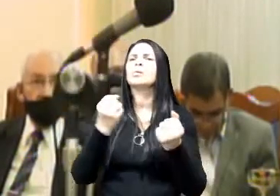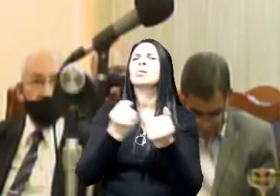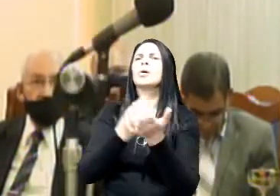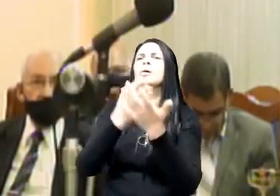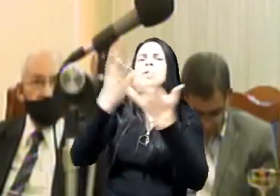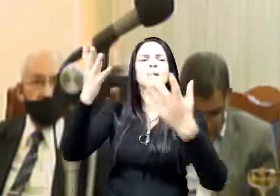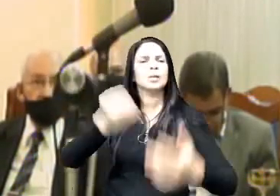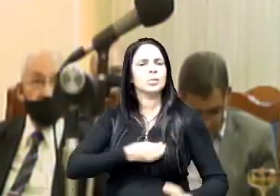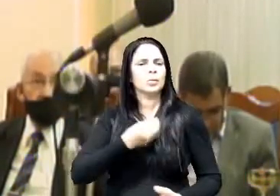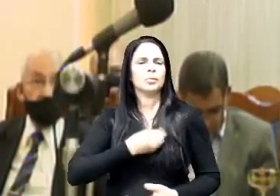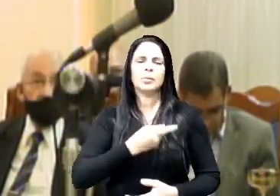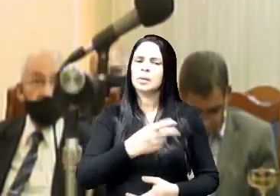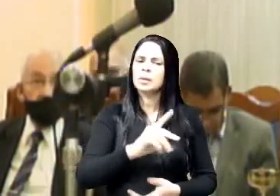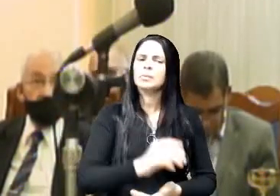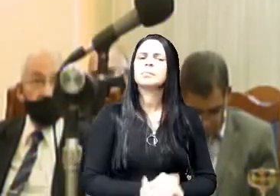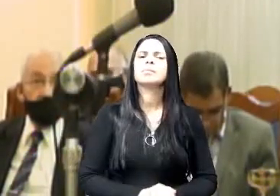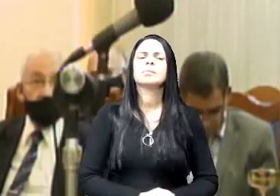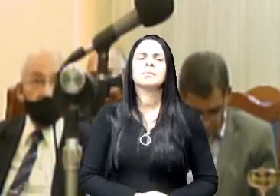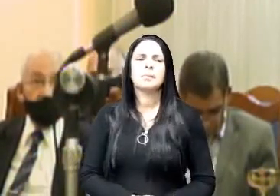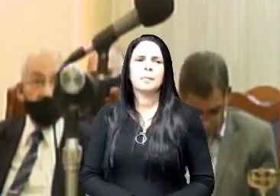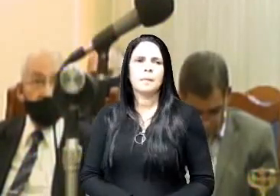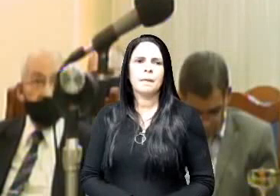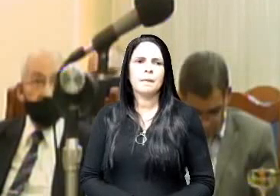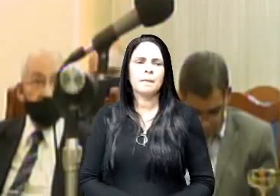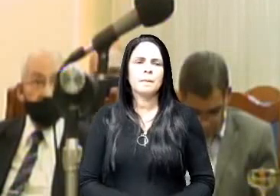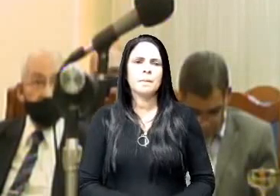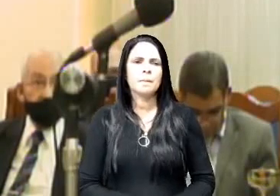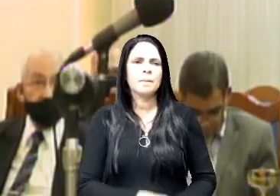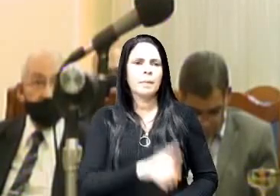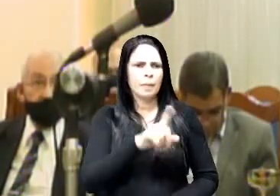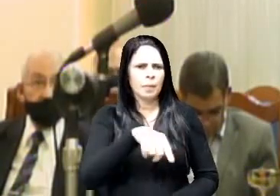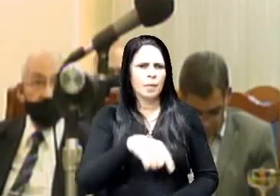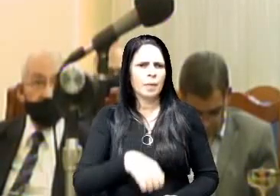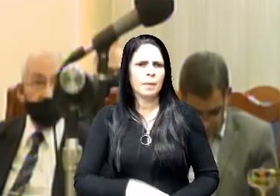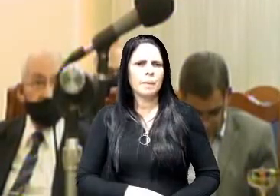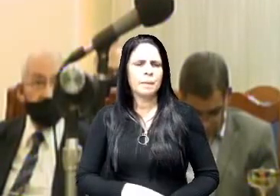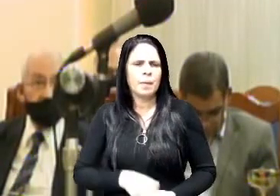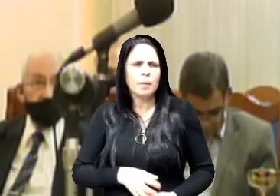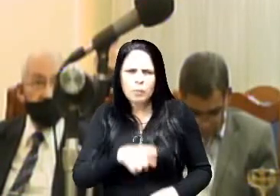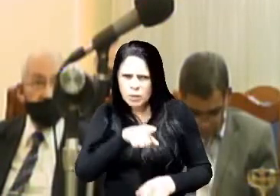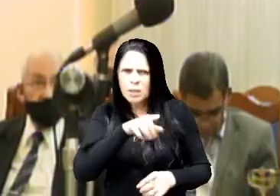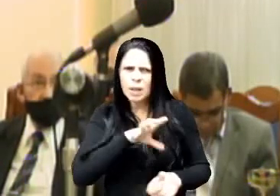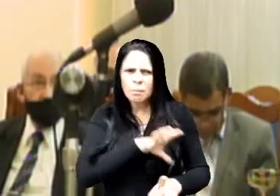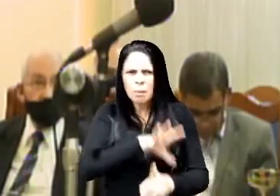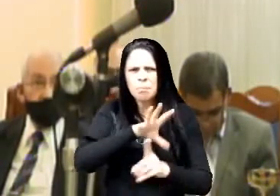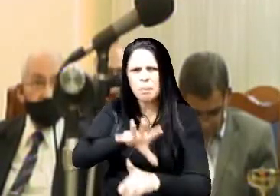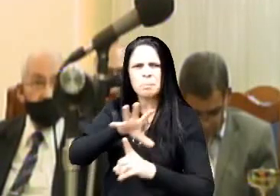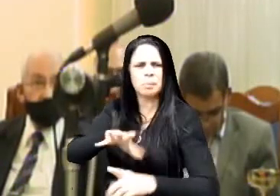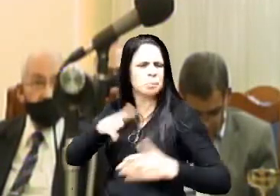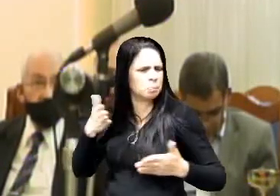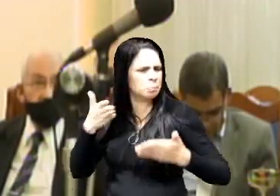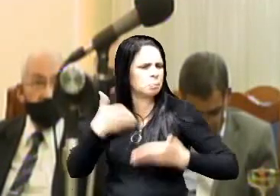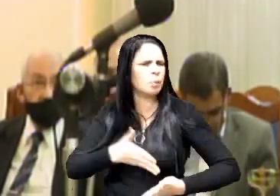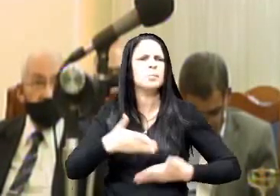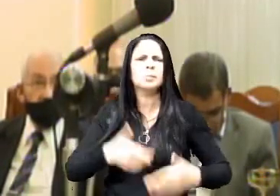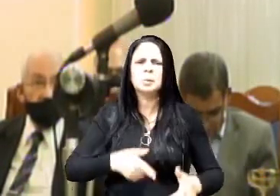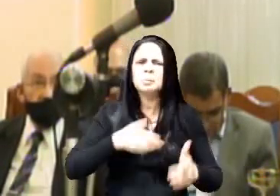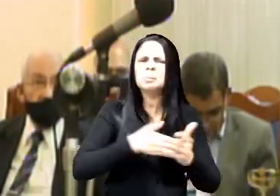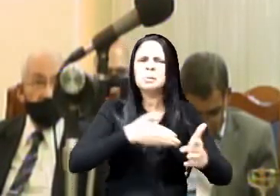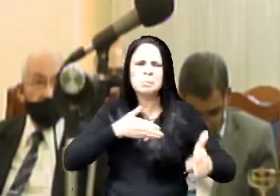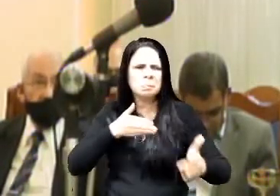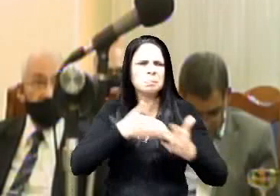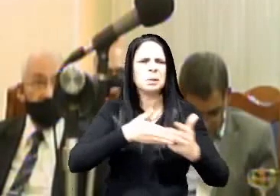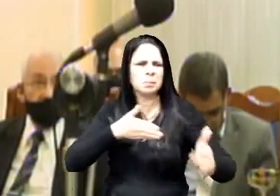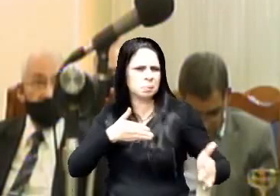glória de Deus. Você está sendo vituperado, está sendo insultado, está sendo provado, está sendo